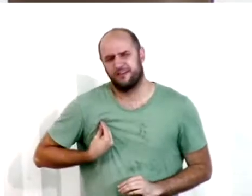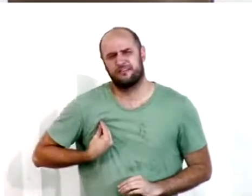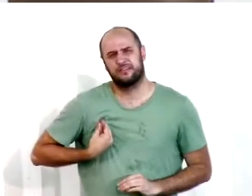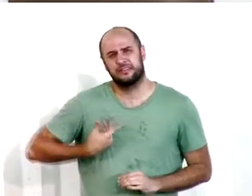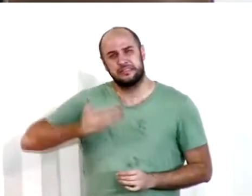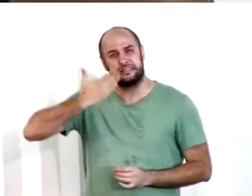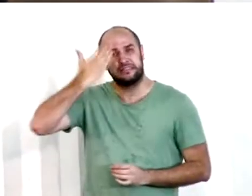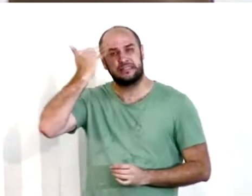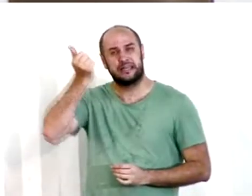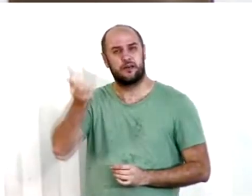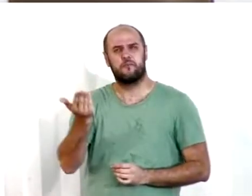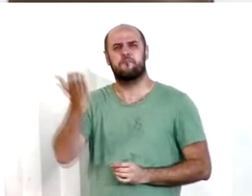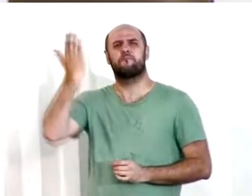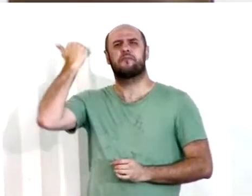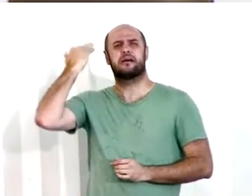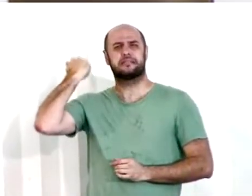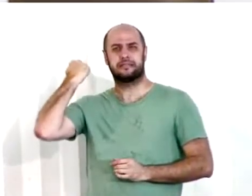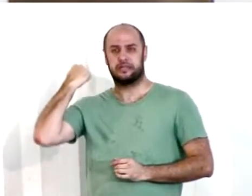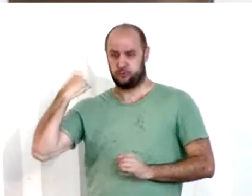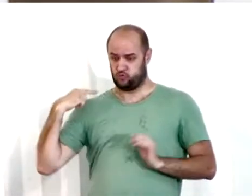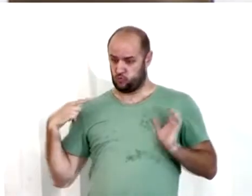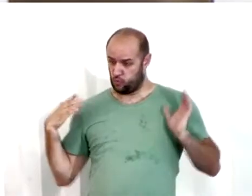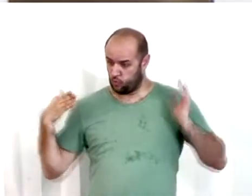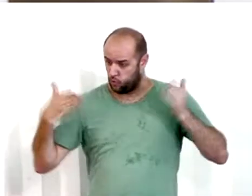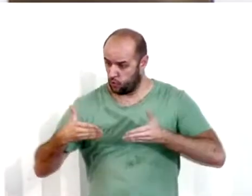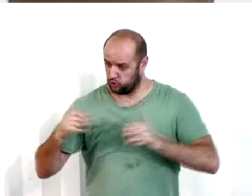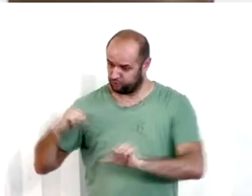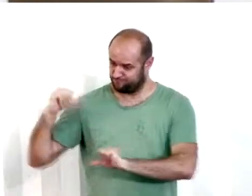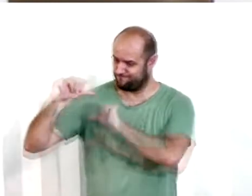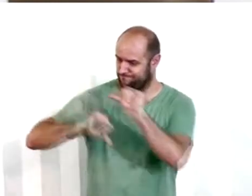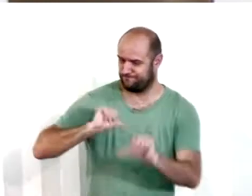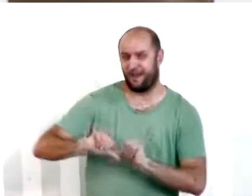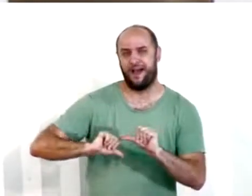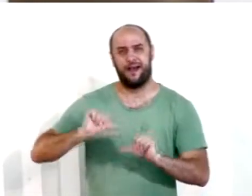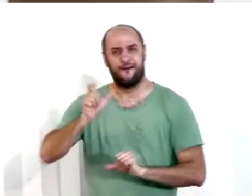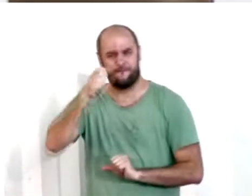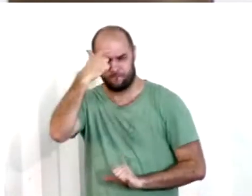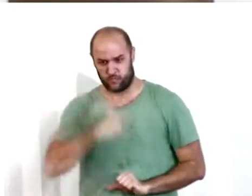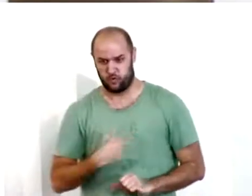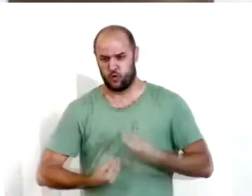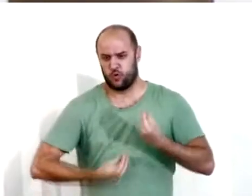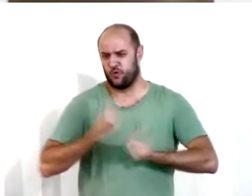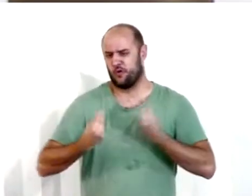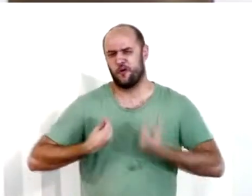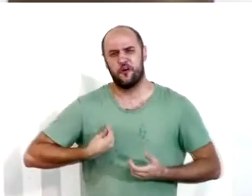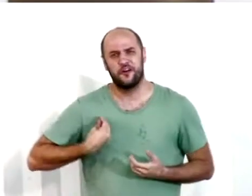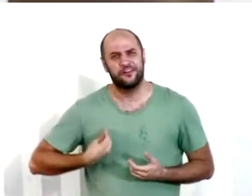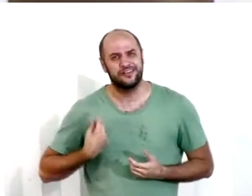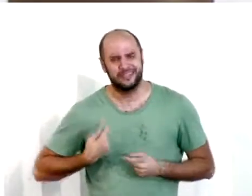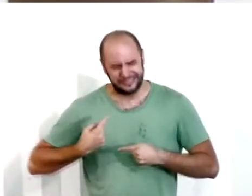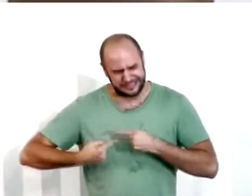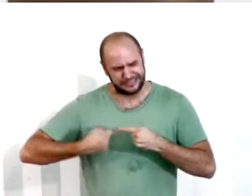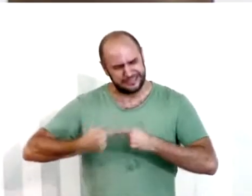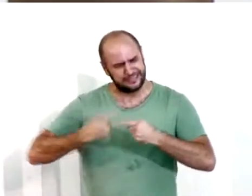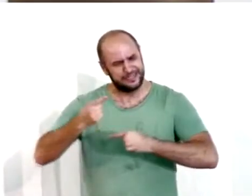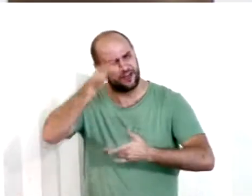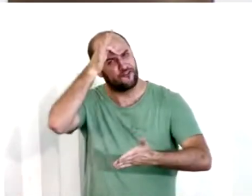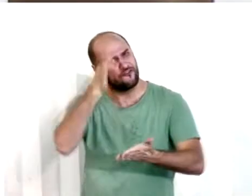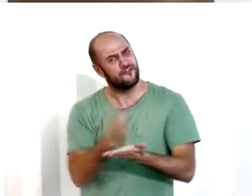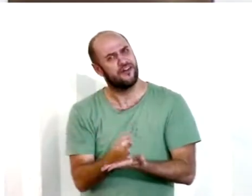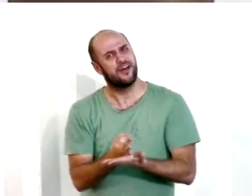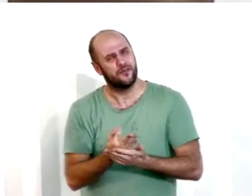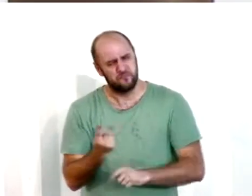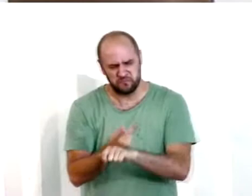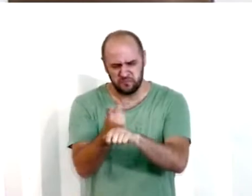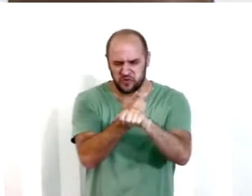como eu era antes e como eu sou agora, e o que eu preciso ser nesse desenvolvimento da minha fé,